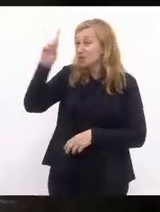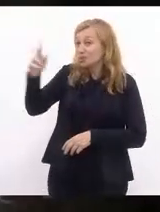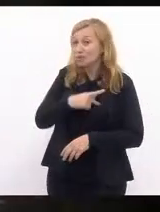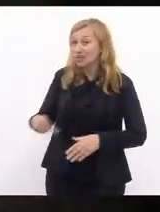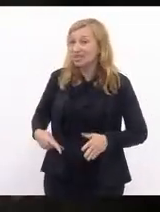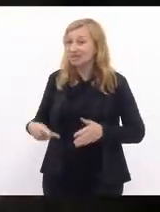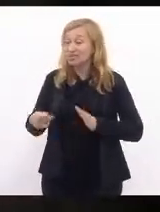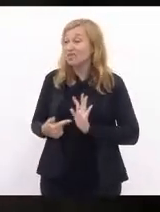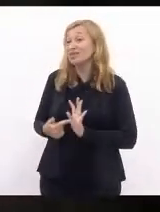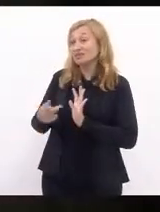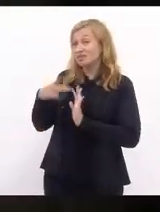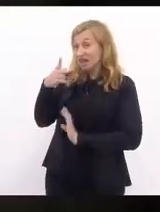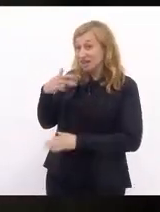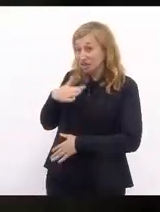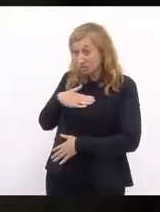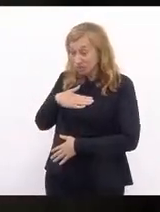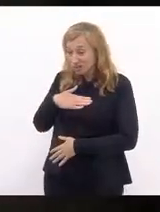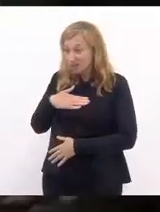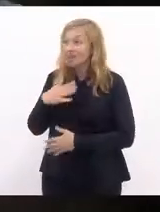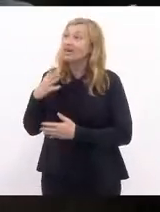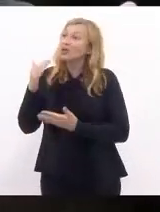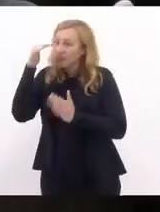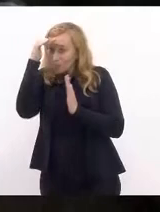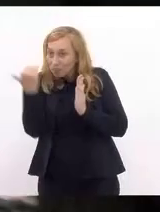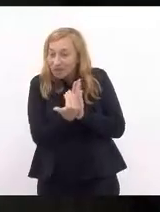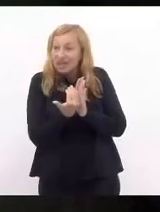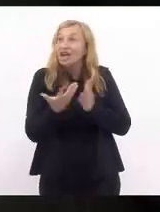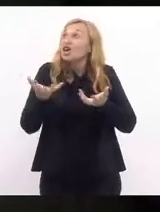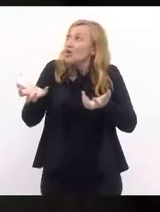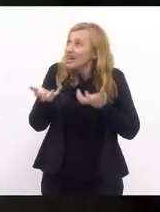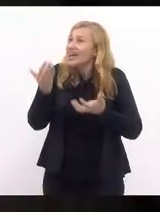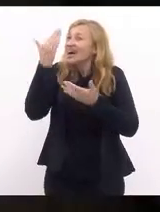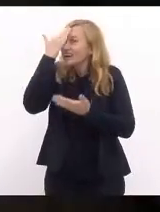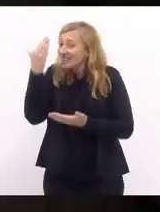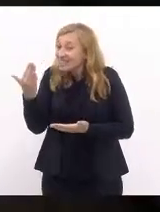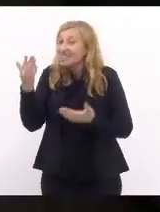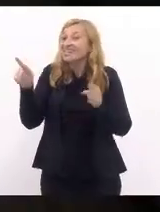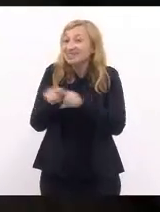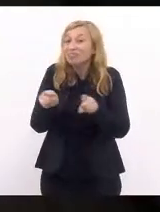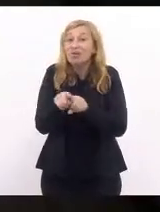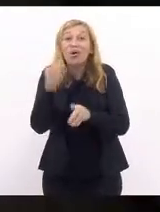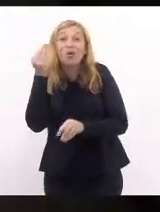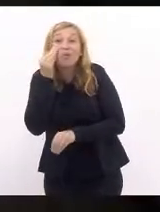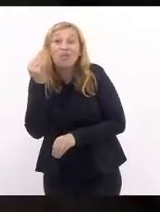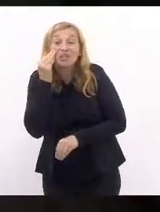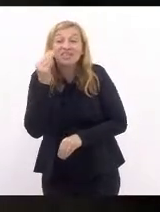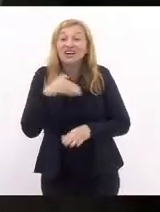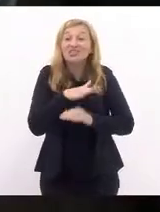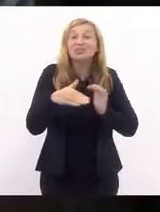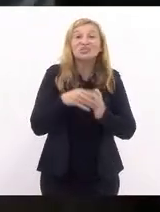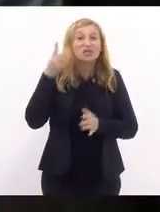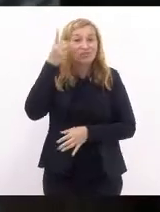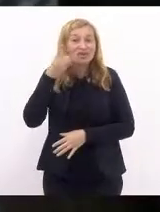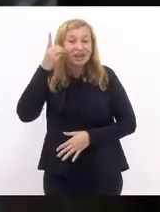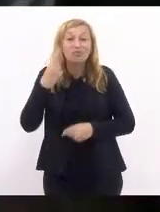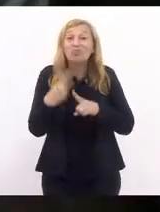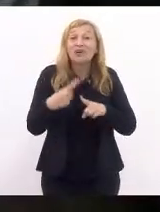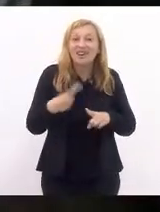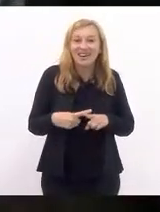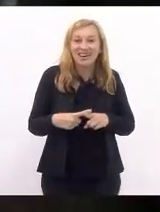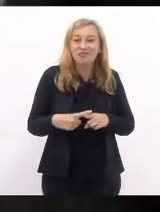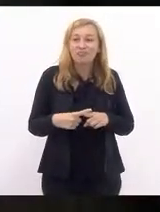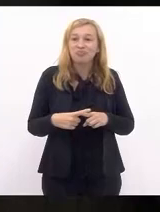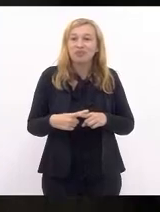vossa excelência não referenda se assim é feito e eu quero agradecer também oportunidade aos deputados porque